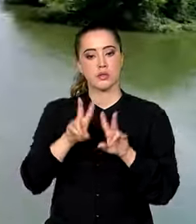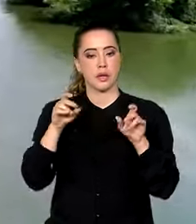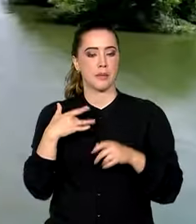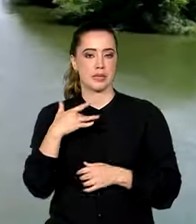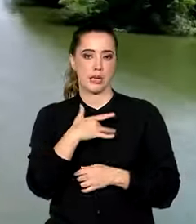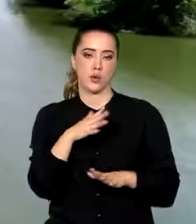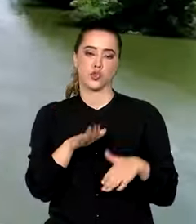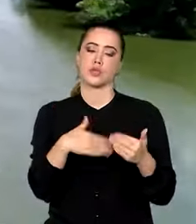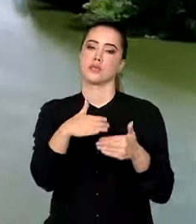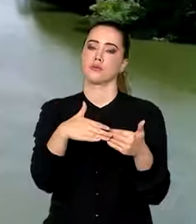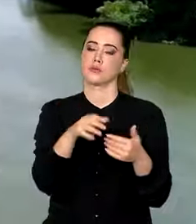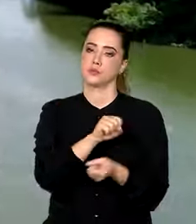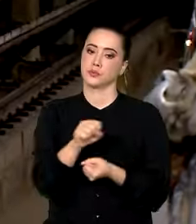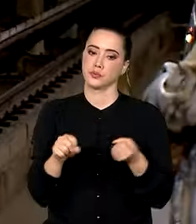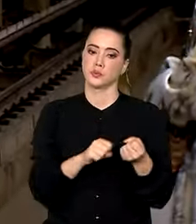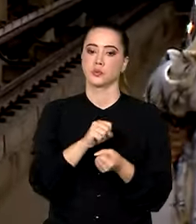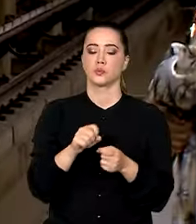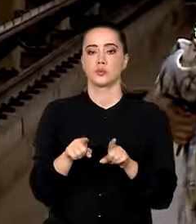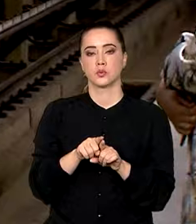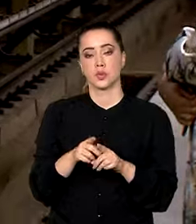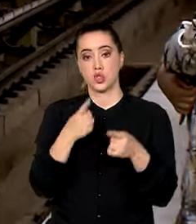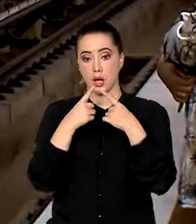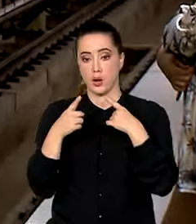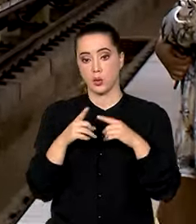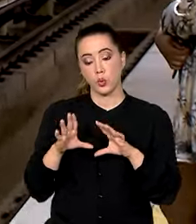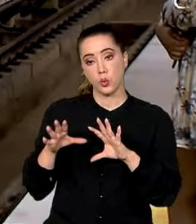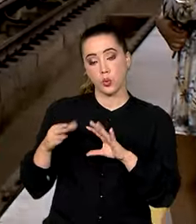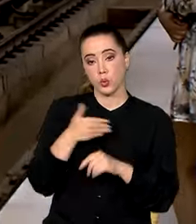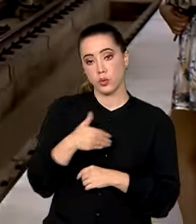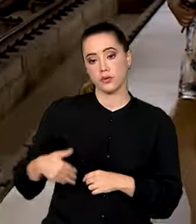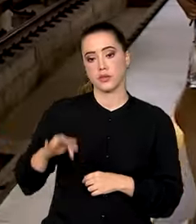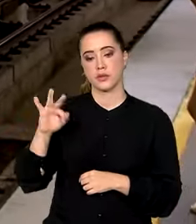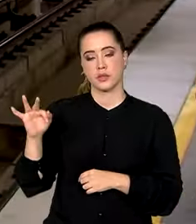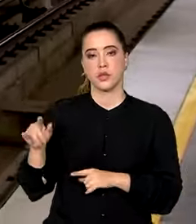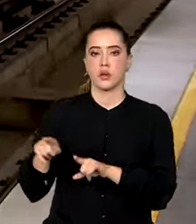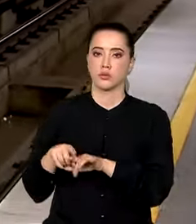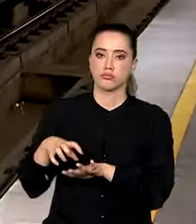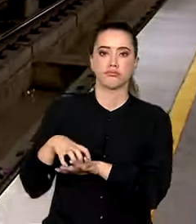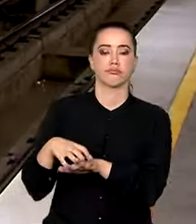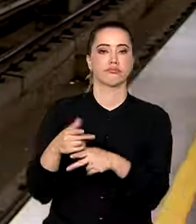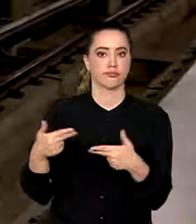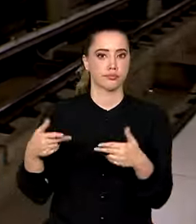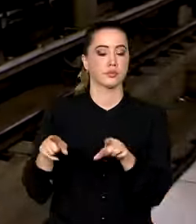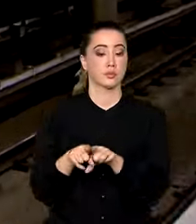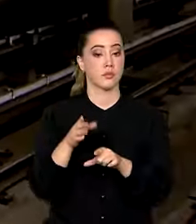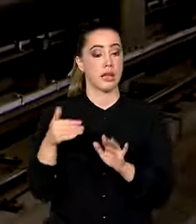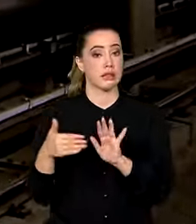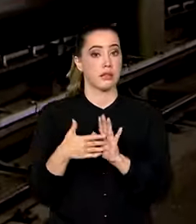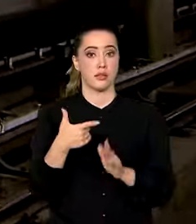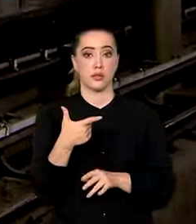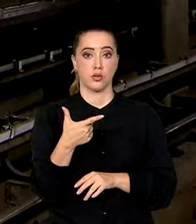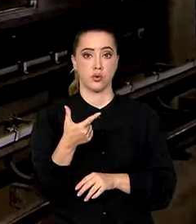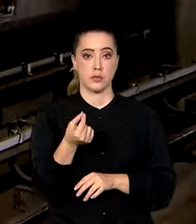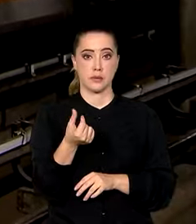saúde, desenvolvimento sustentável, diálogo com a União e mobilidade urbana. Até